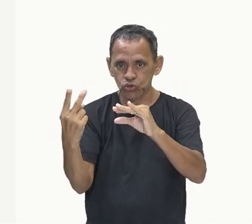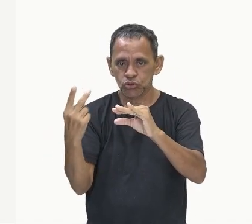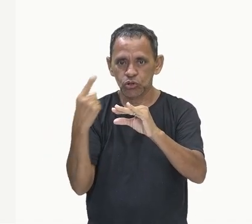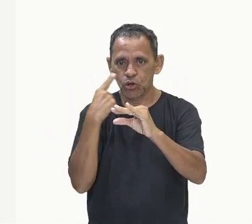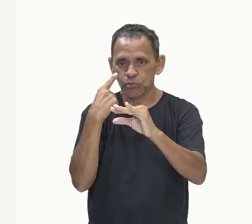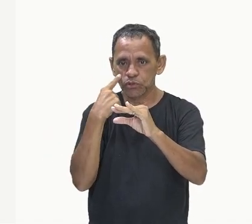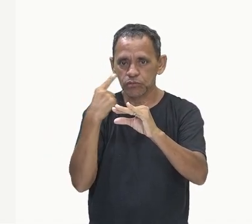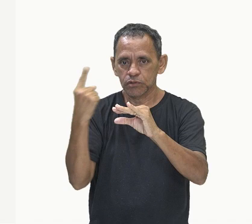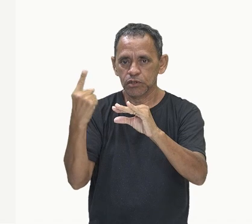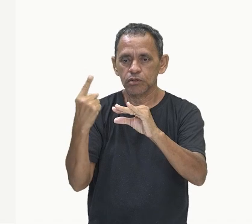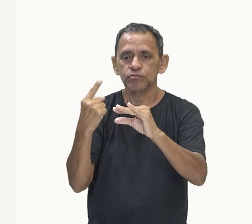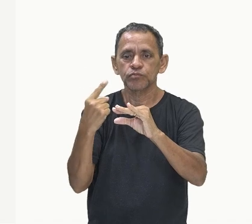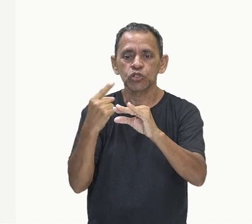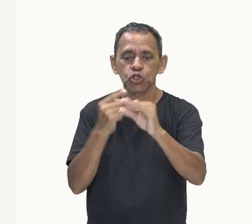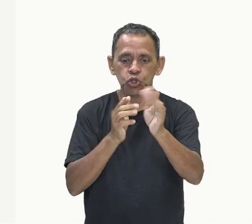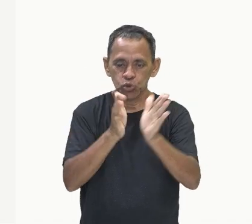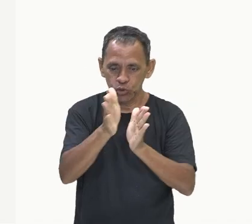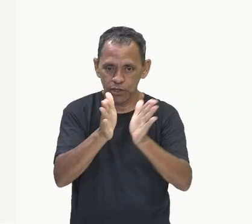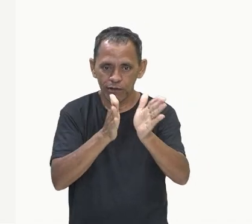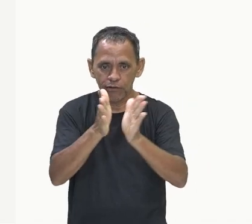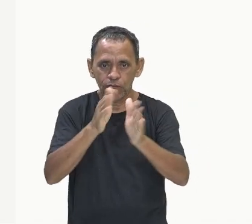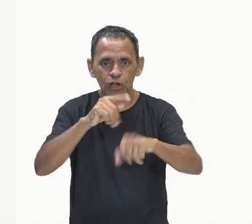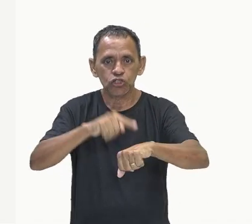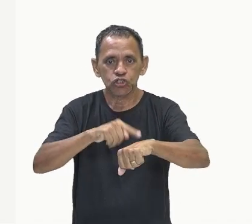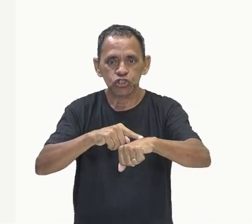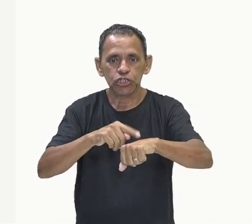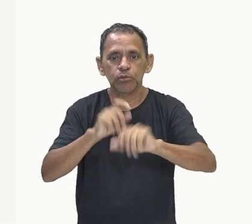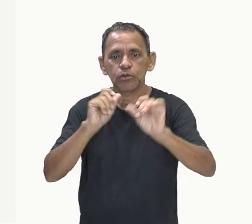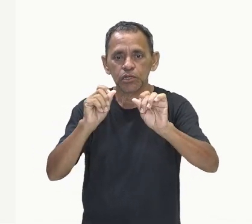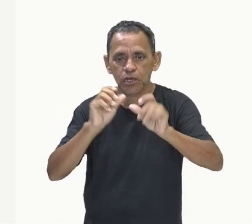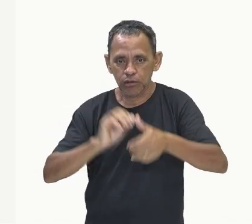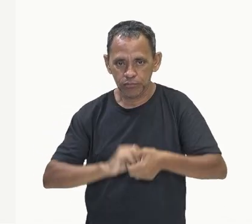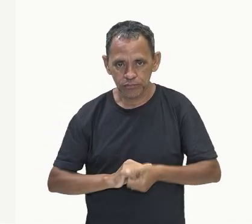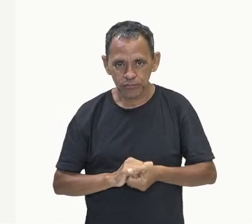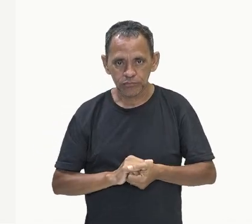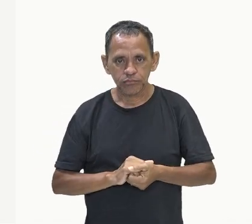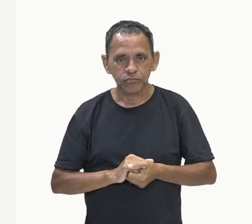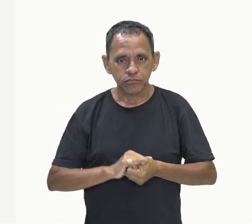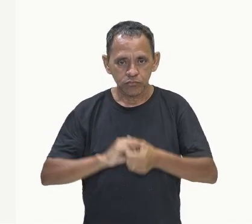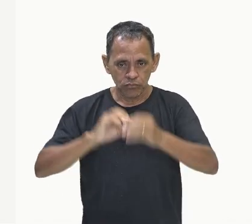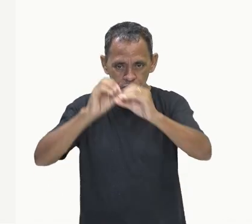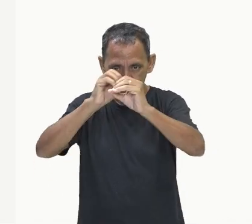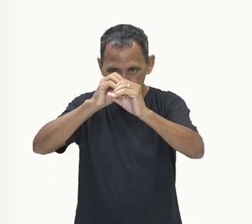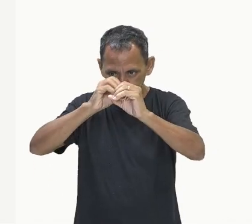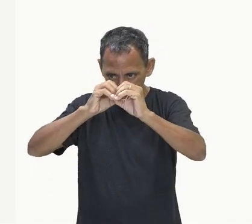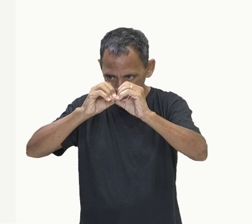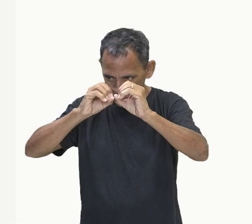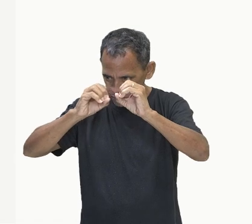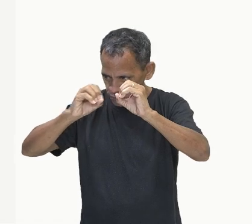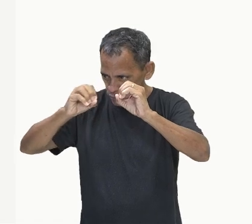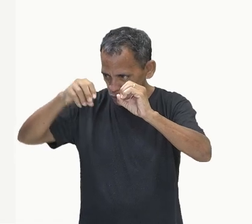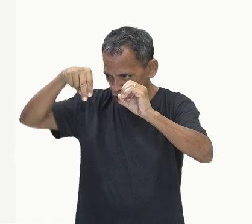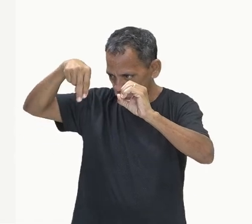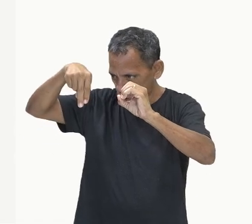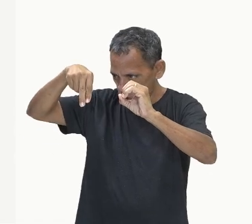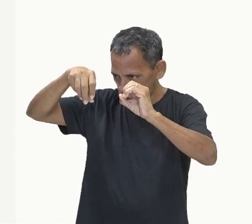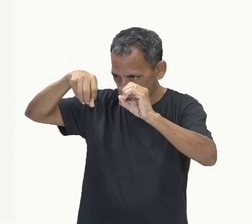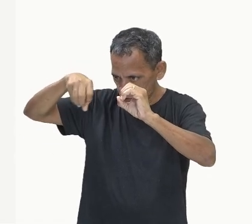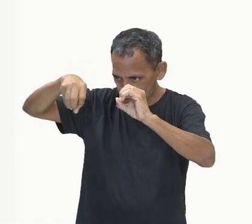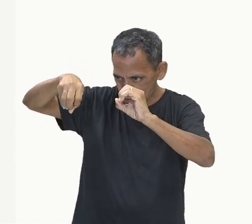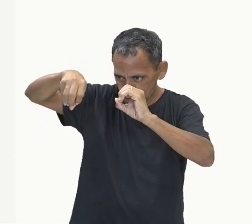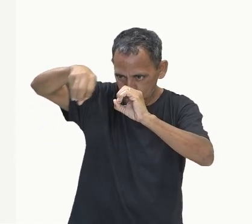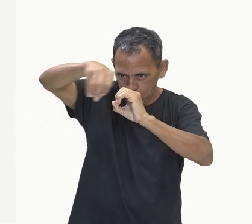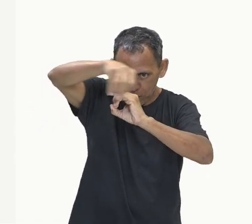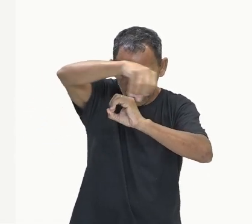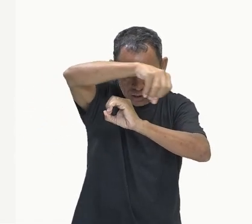o intervalo, né, de tempo que o planeta leva para ir da posição N até a posição